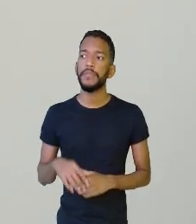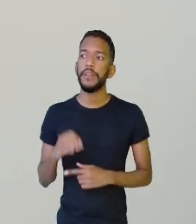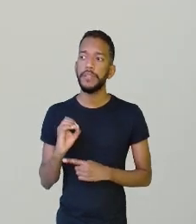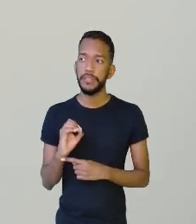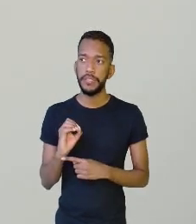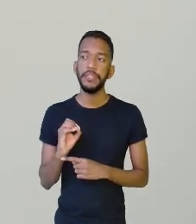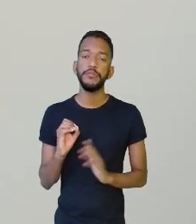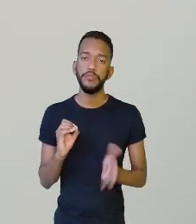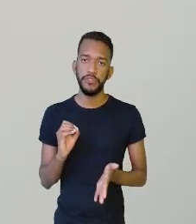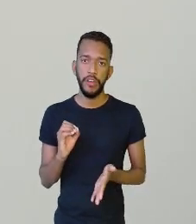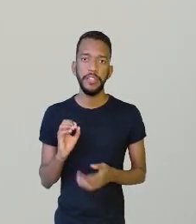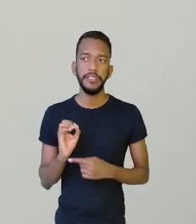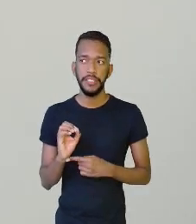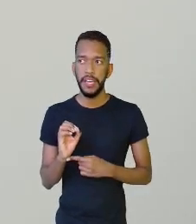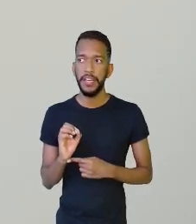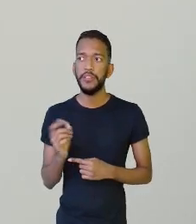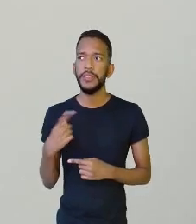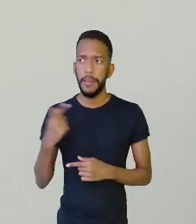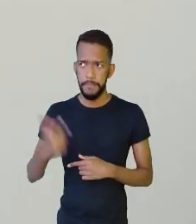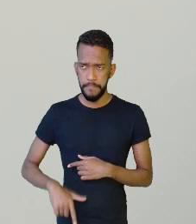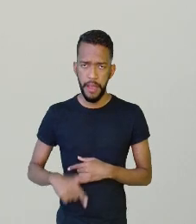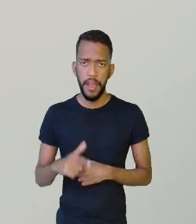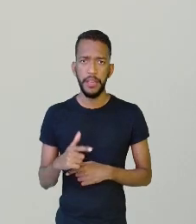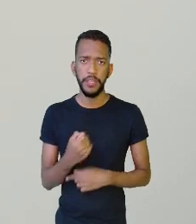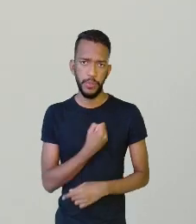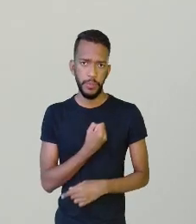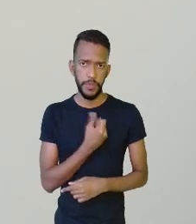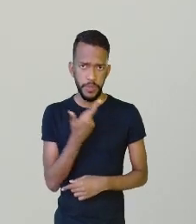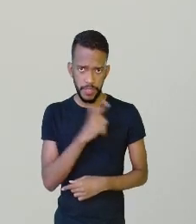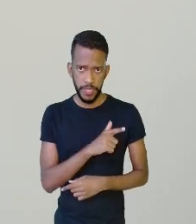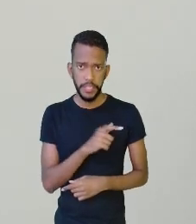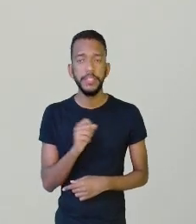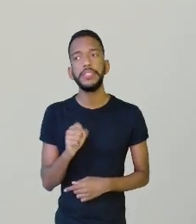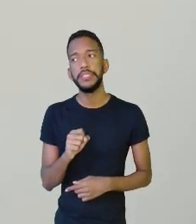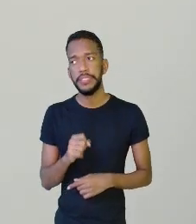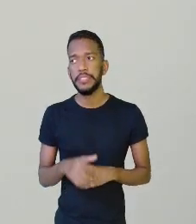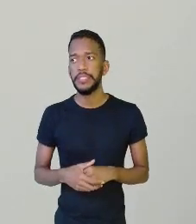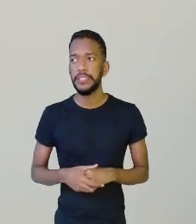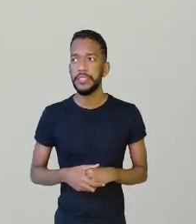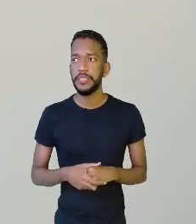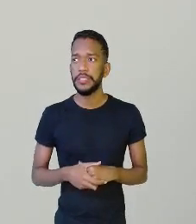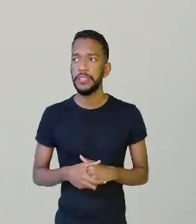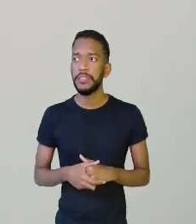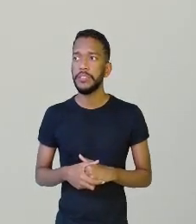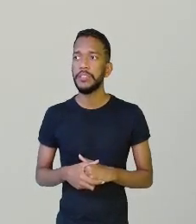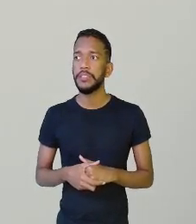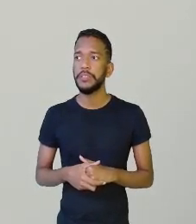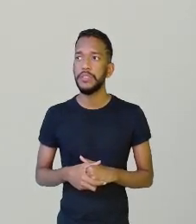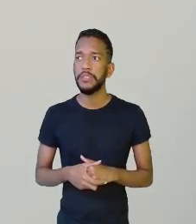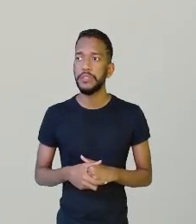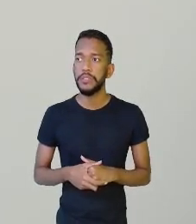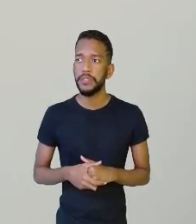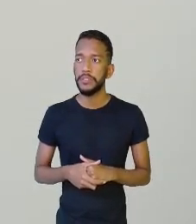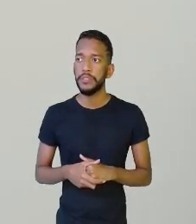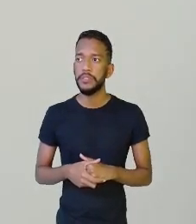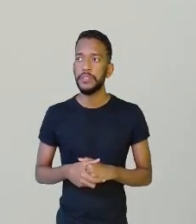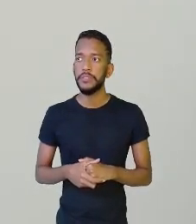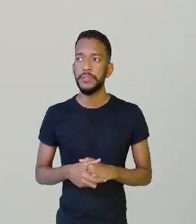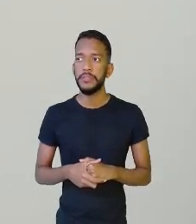0. Deu 0. Eu tenho mais um número para dividir? Com certeza. Eu tenho o número